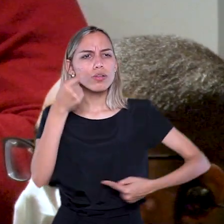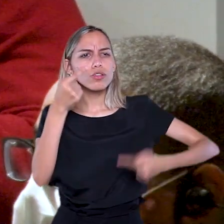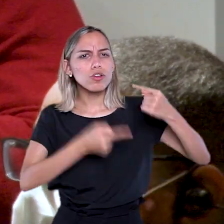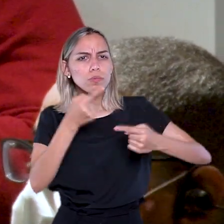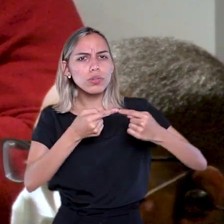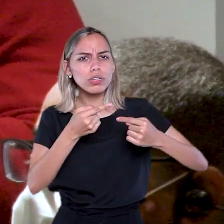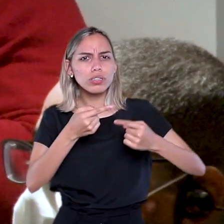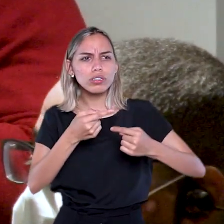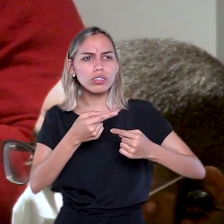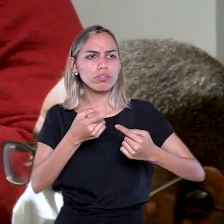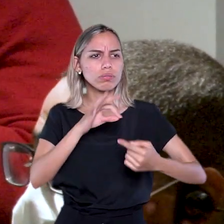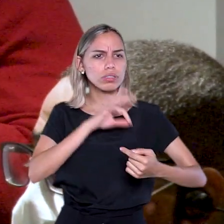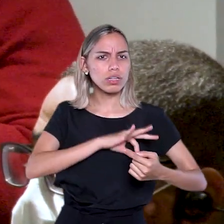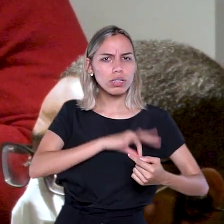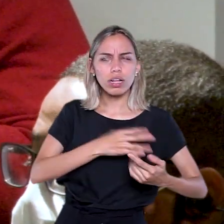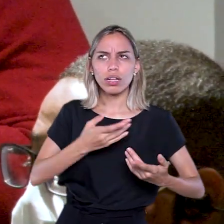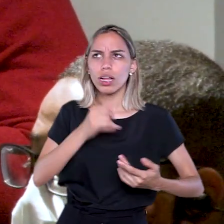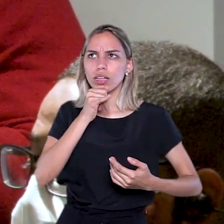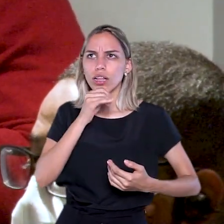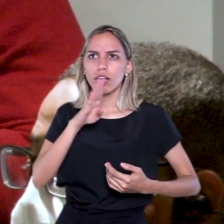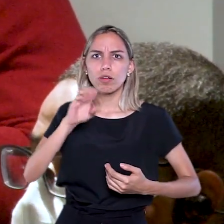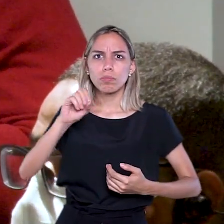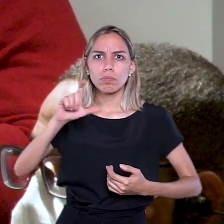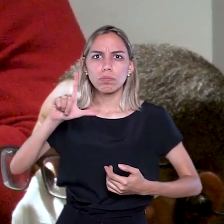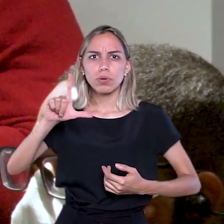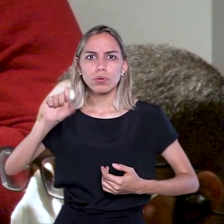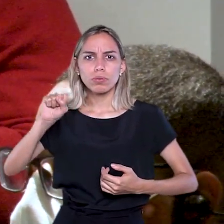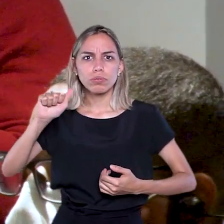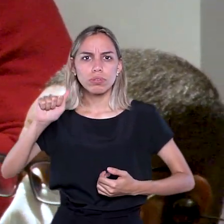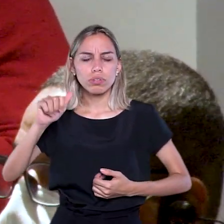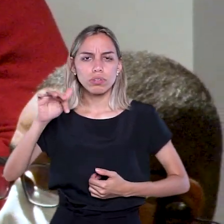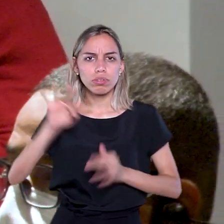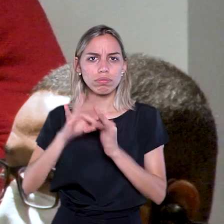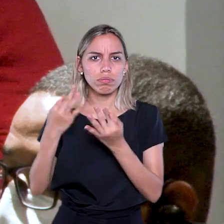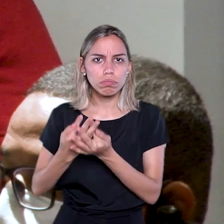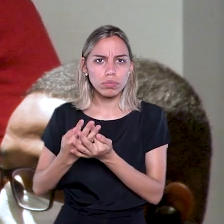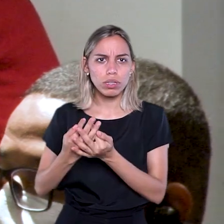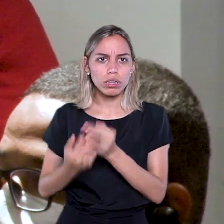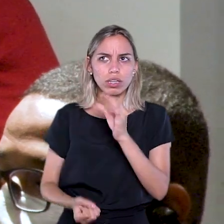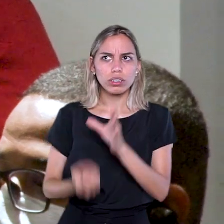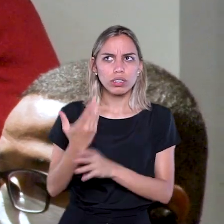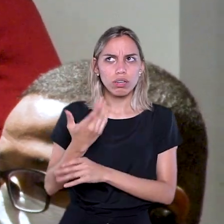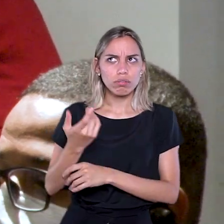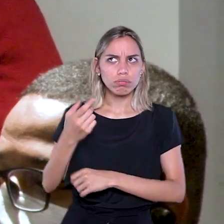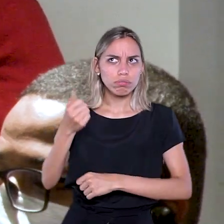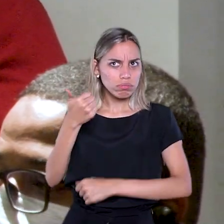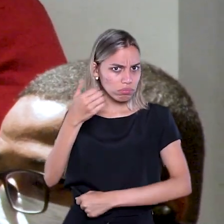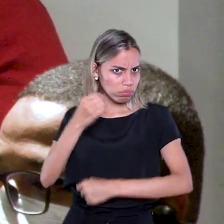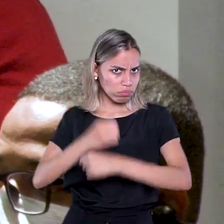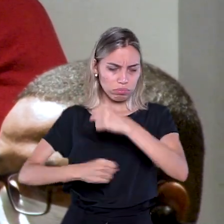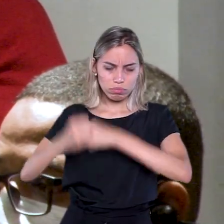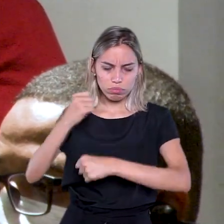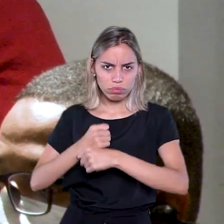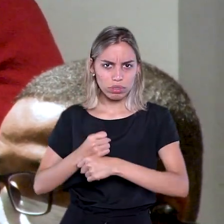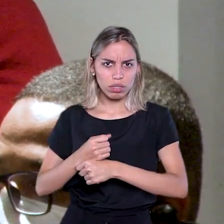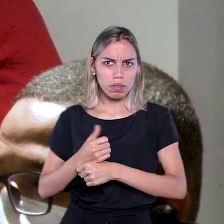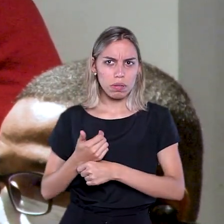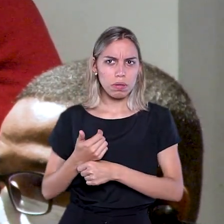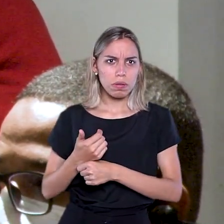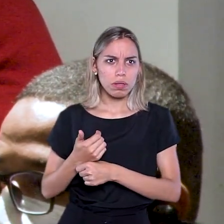Tá bom, tá, gente? Tá na hora de acabar. Já falamos mais, né? Nossa Senhora.